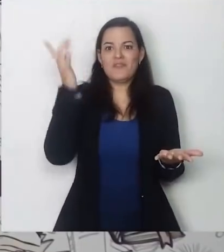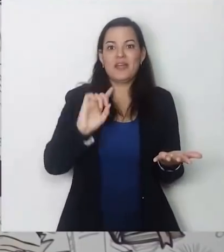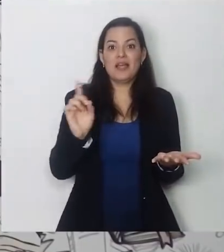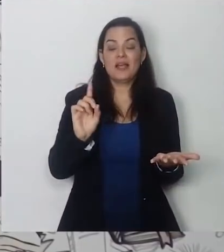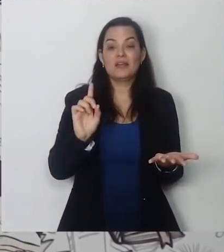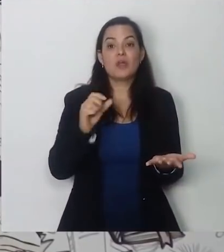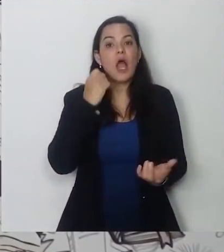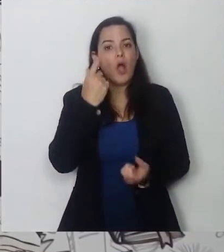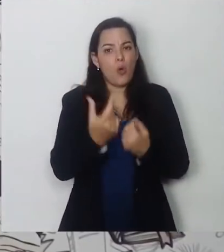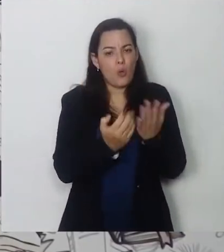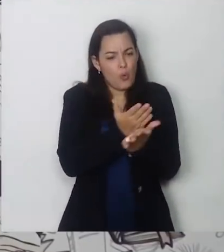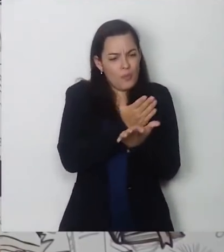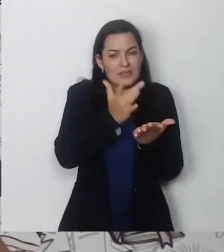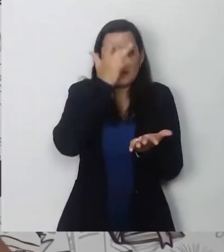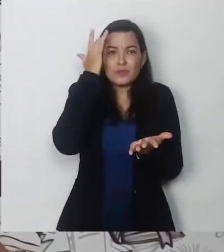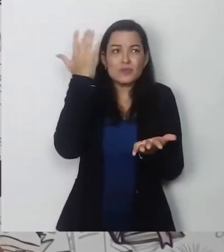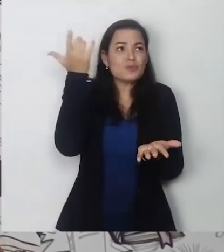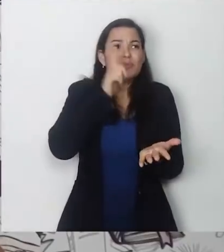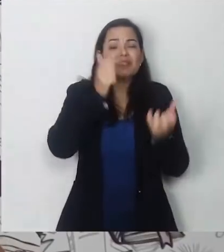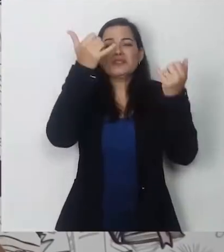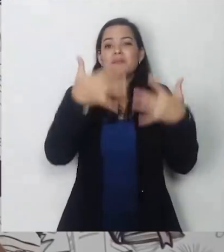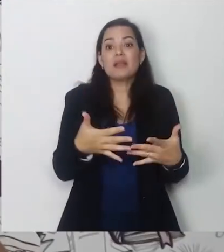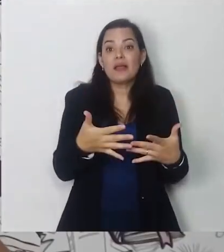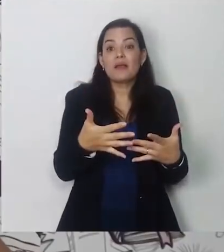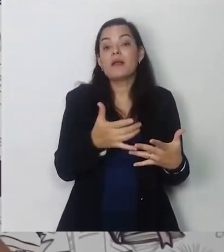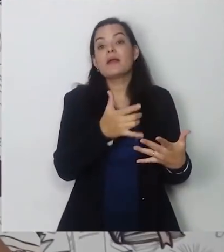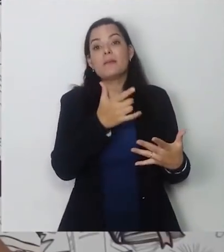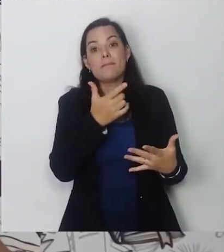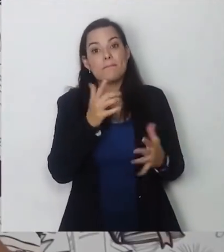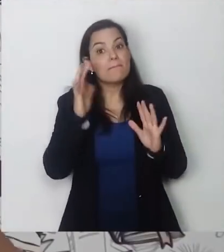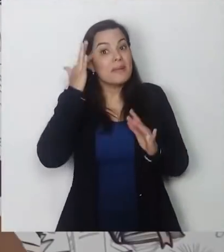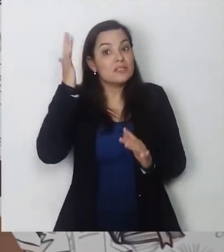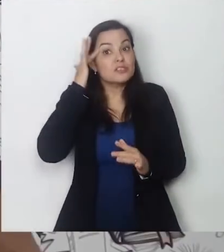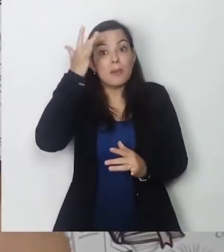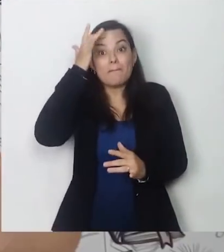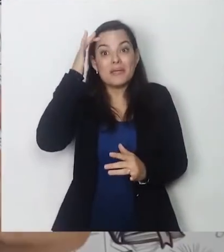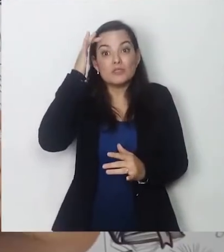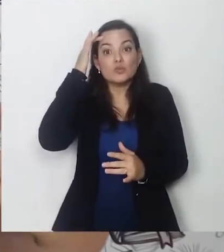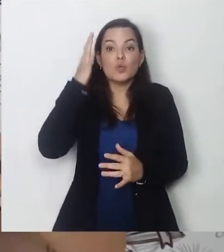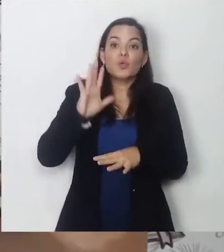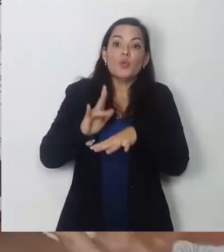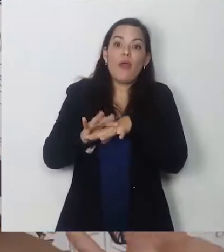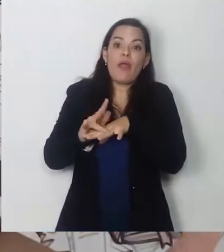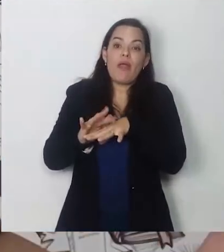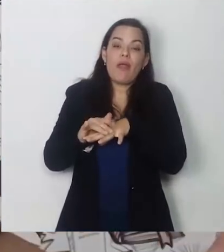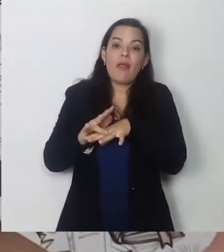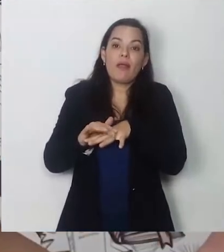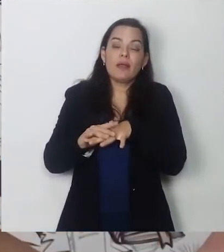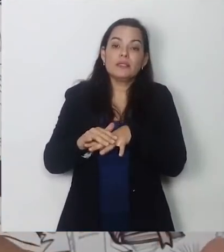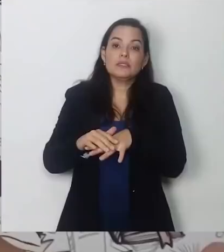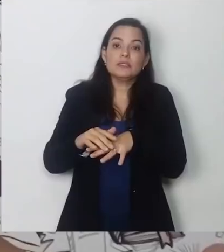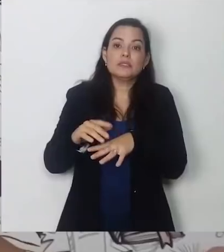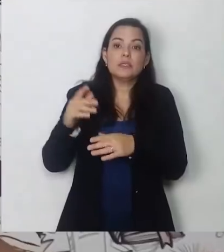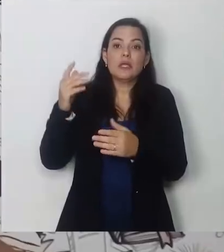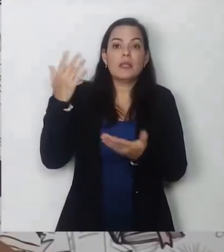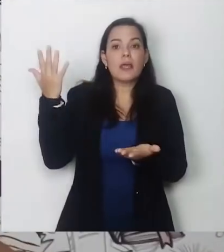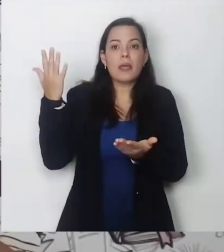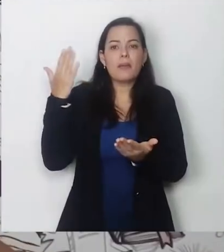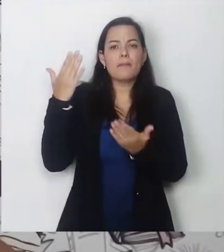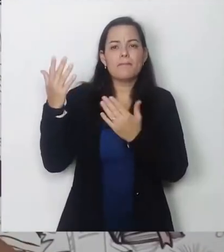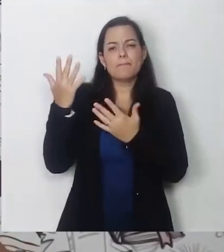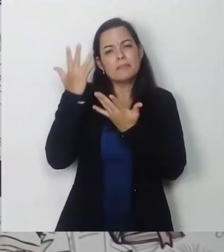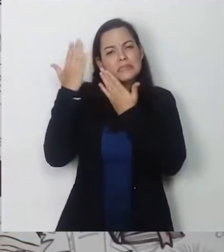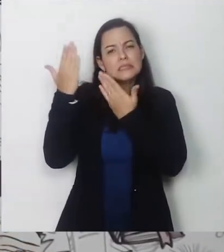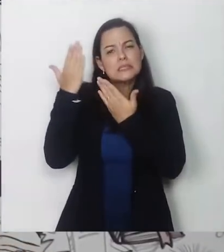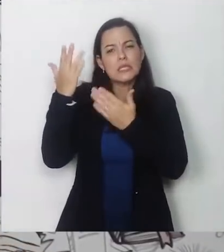eu preciso te contar. Não é só por meio da pintura que as pessoas conseguem se expressar, não,